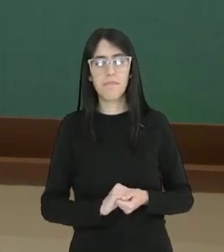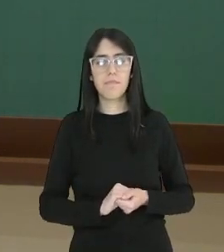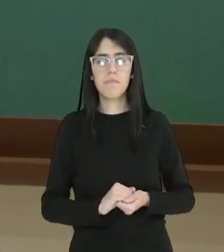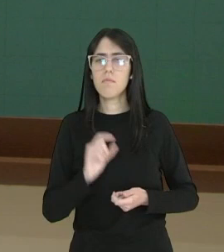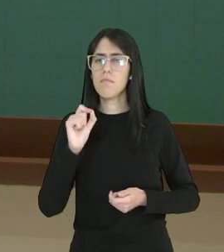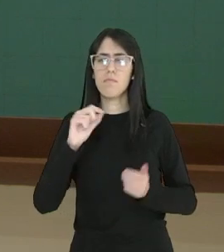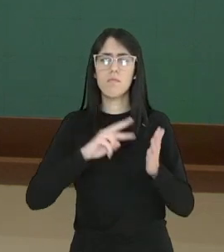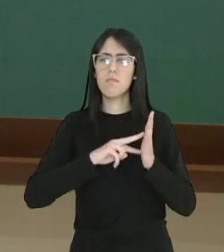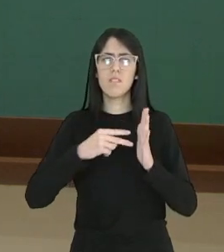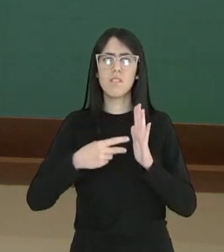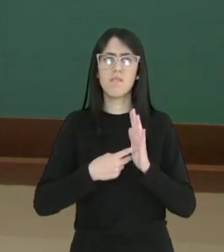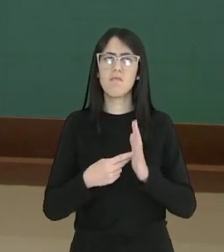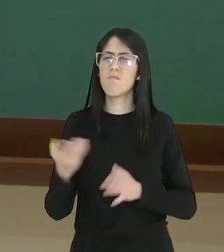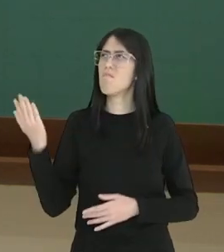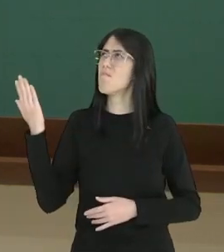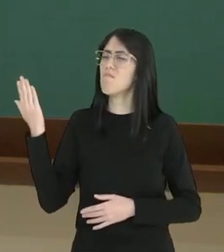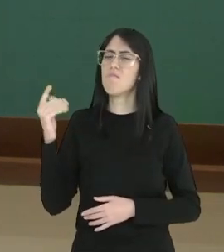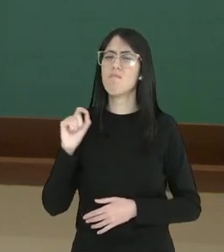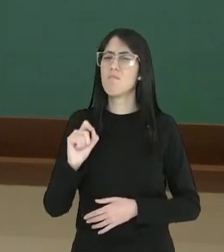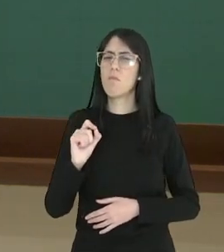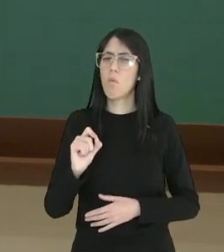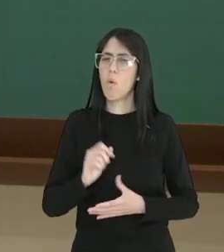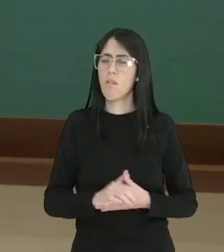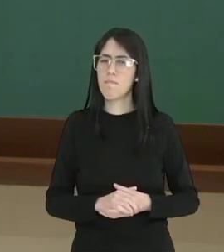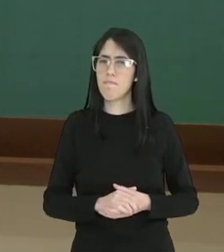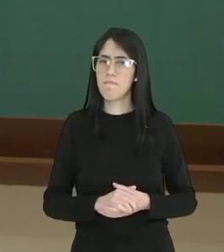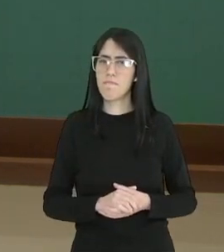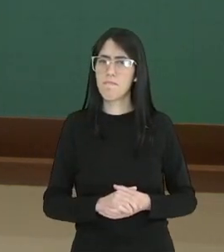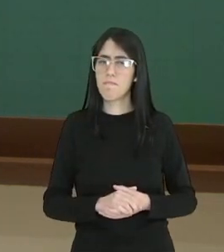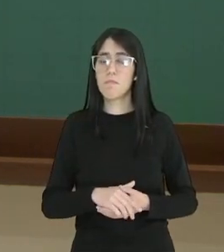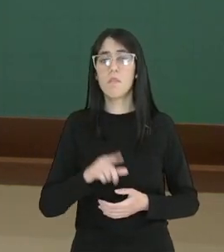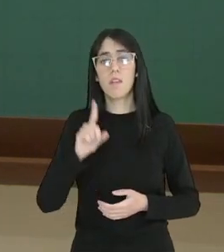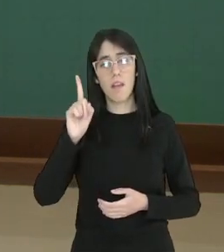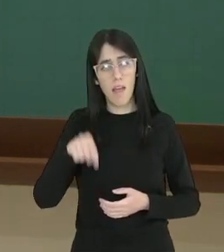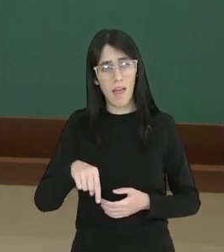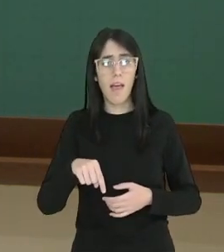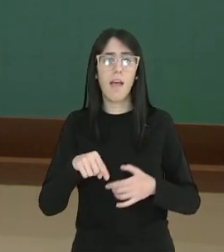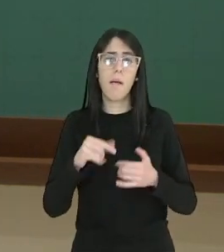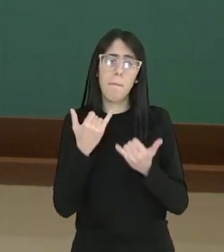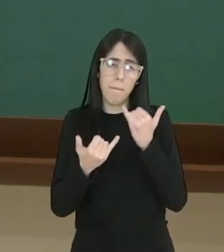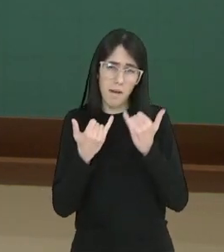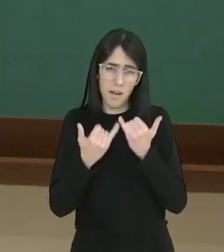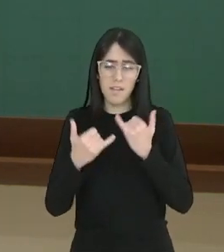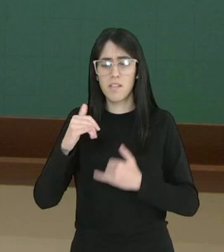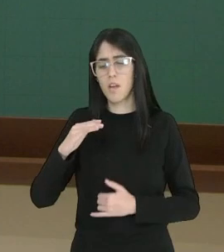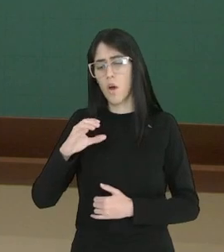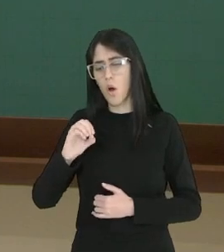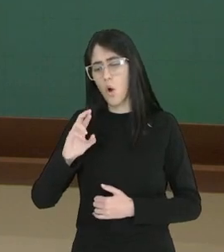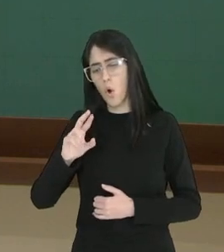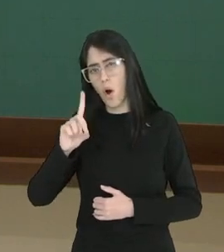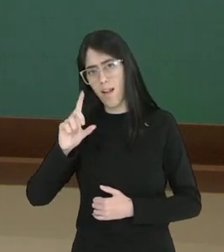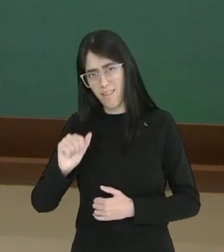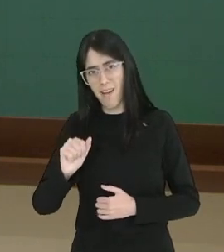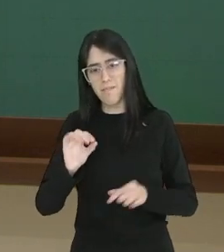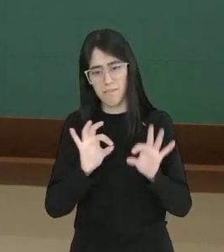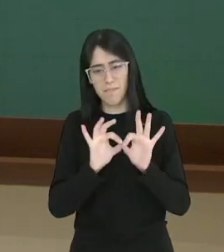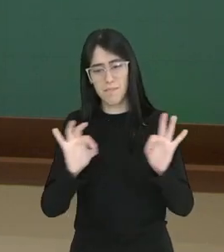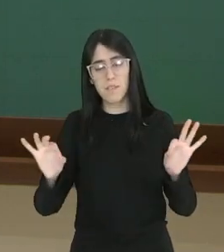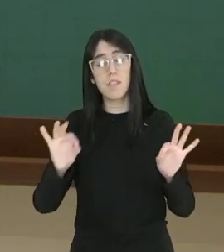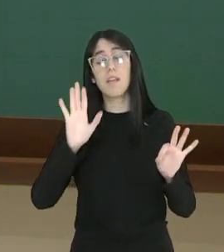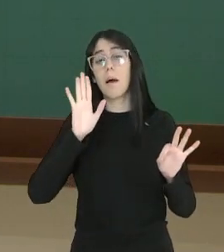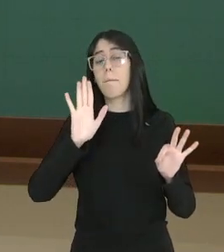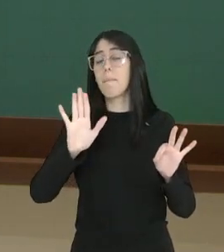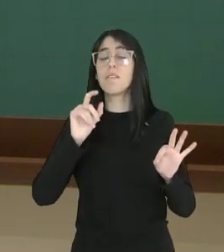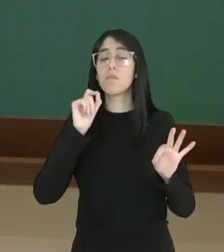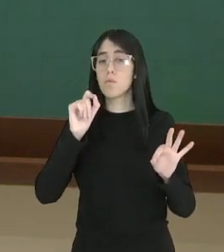O que seria um diâmetro, então? O diâmetro vai ser uma corda também, só que para ser considerado diâmetro,